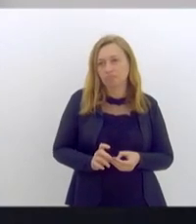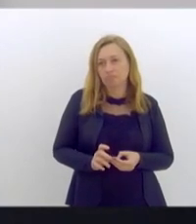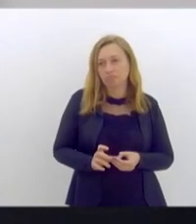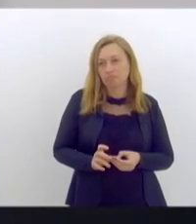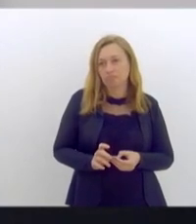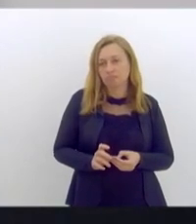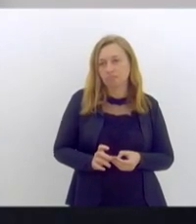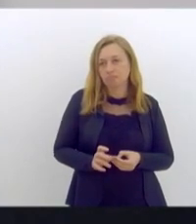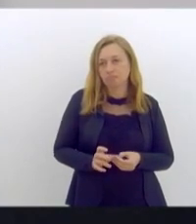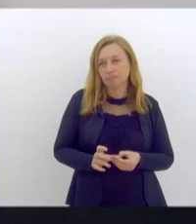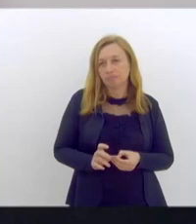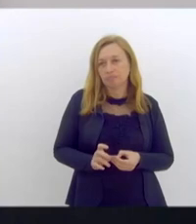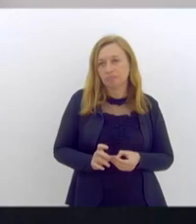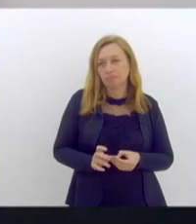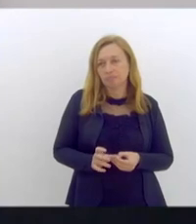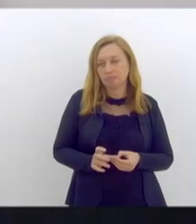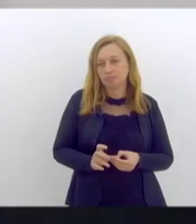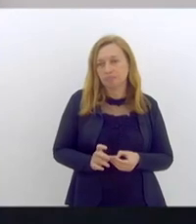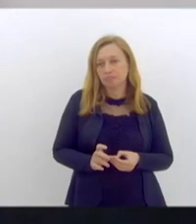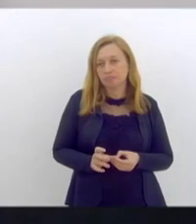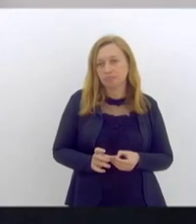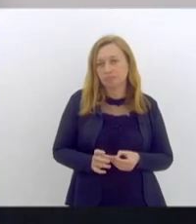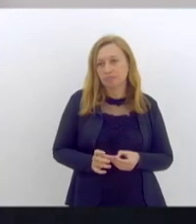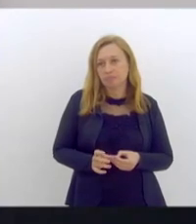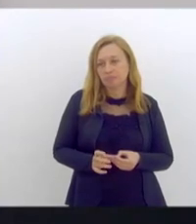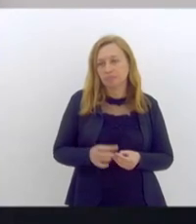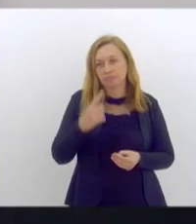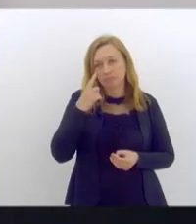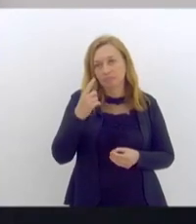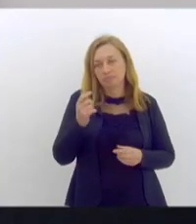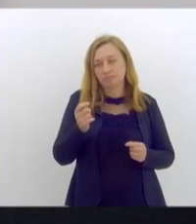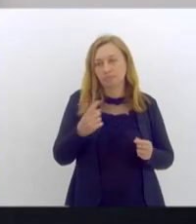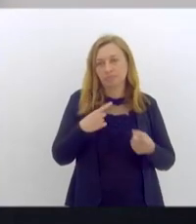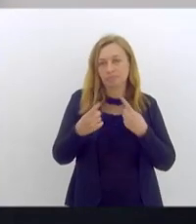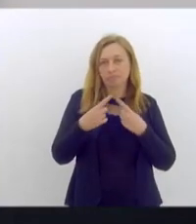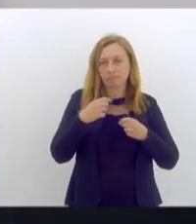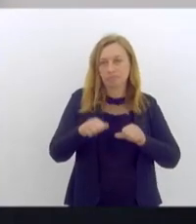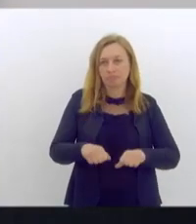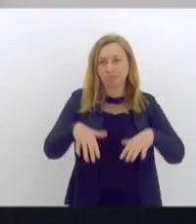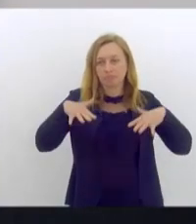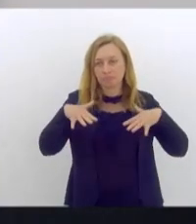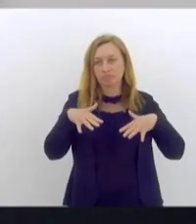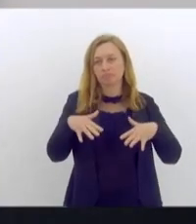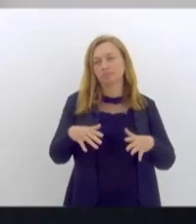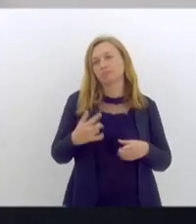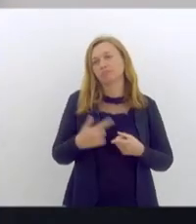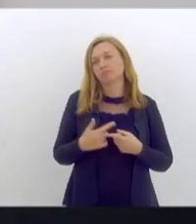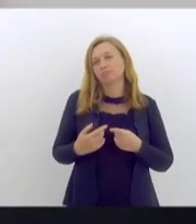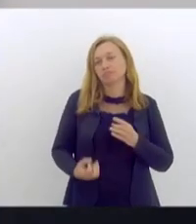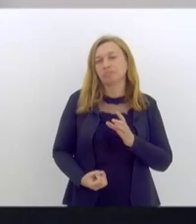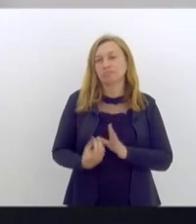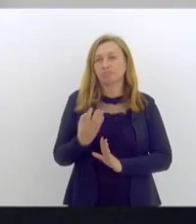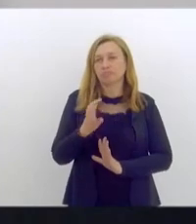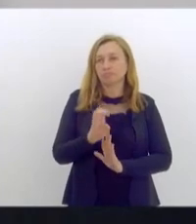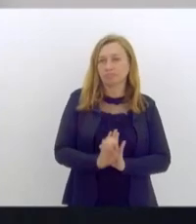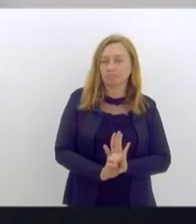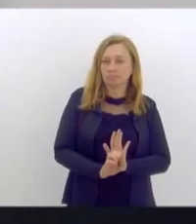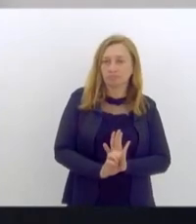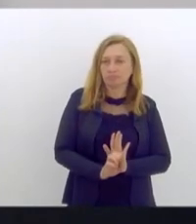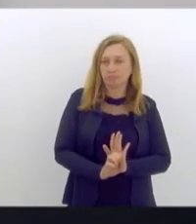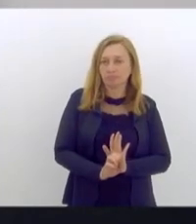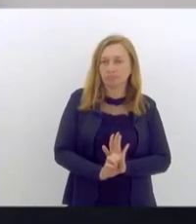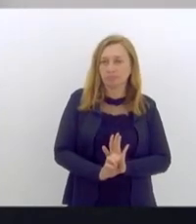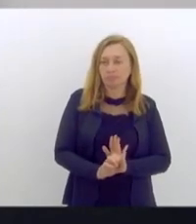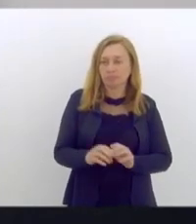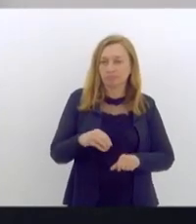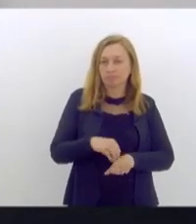a gente Possivelmente vai ter que travar essa discussão em plenário Porque o autor da emenda ou vai